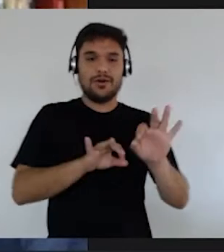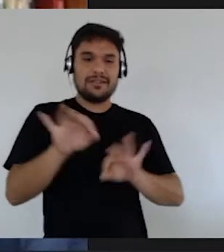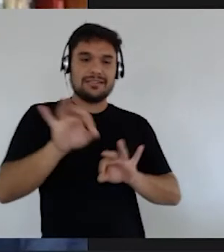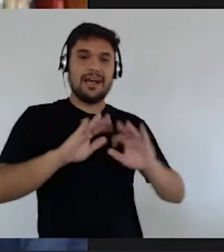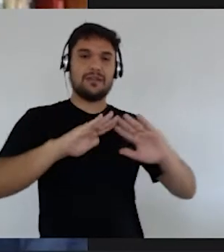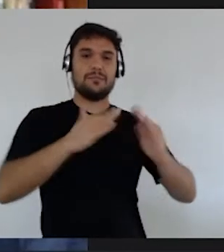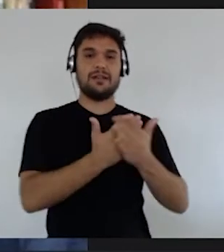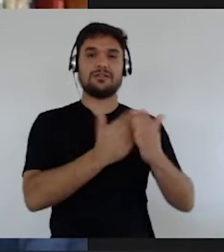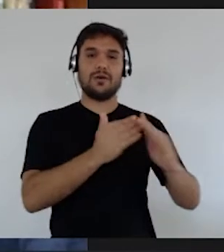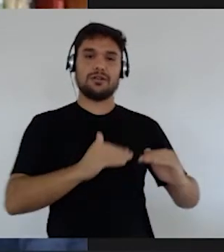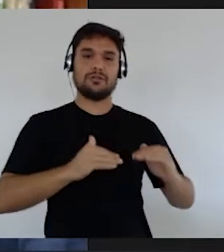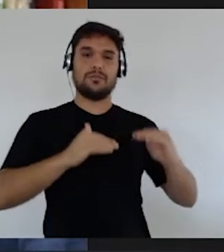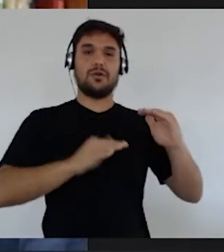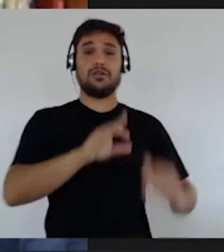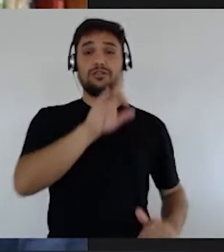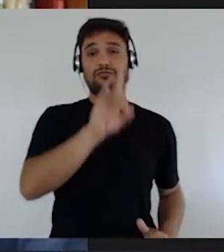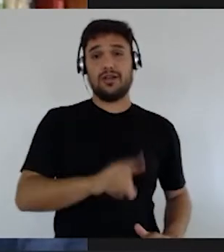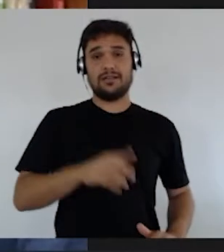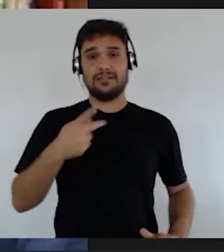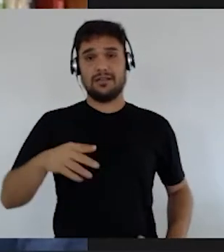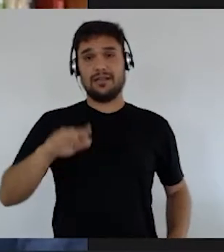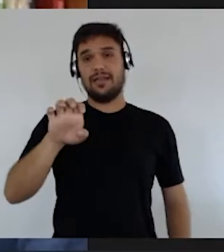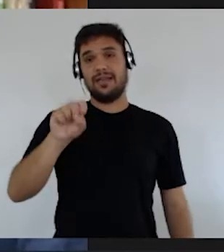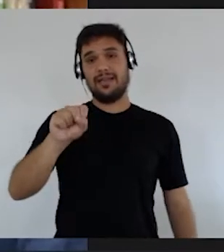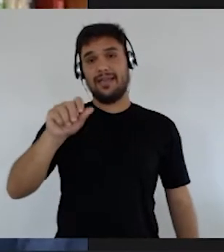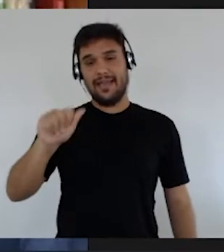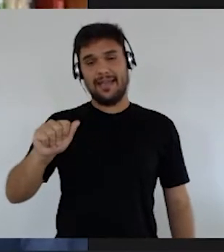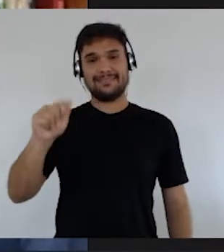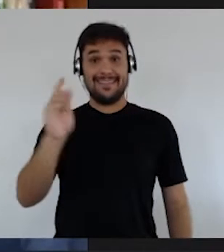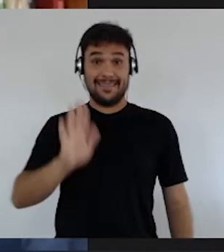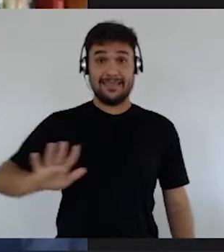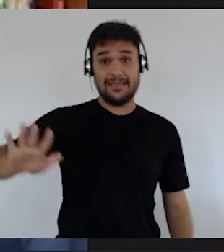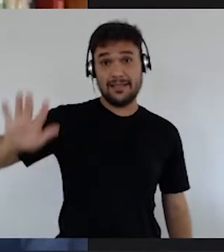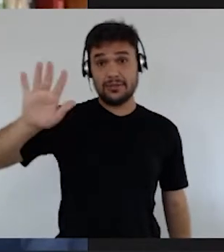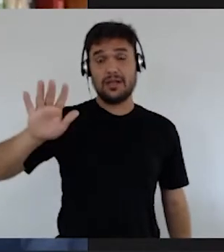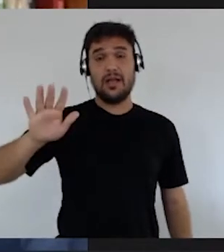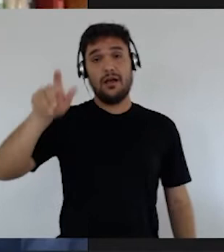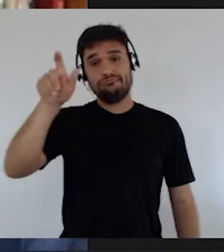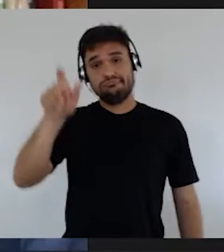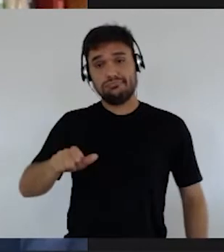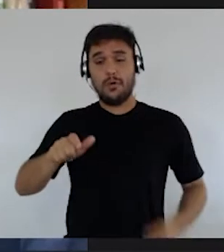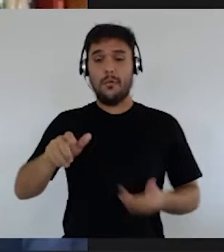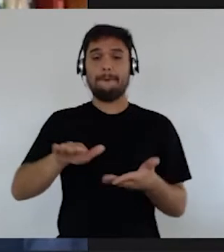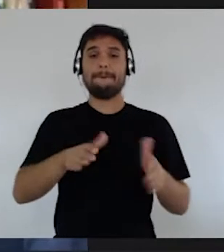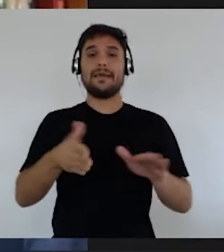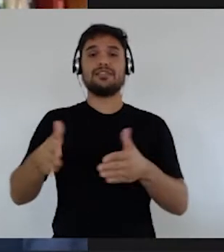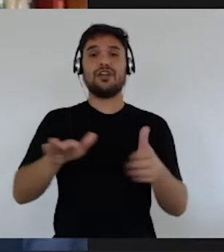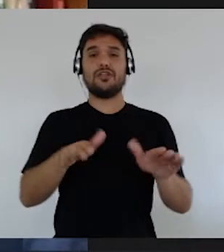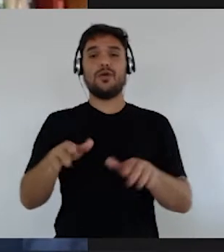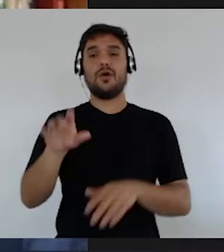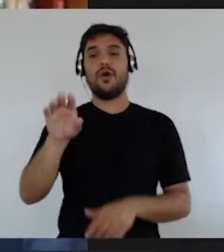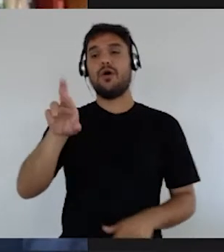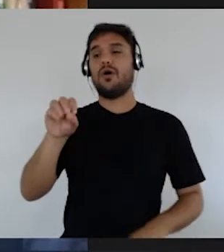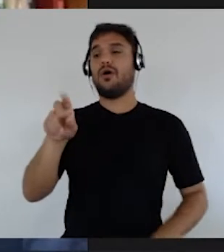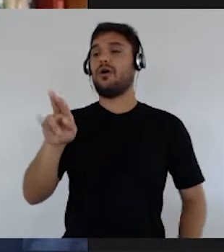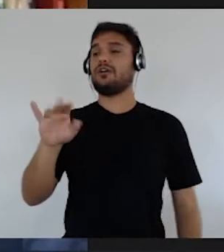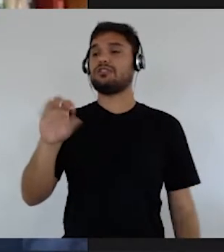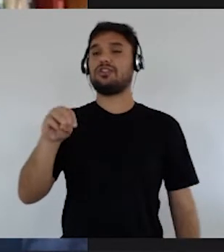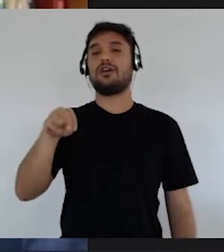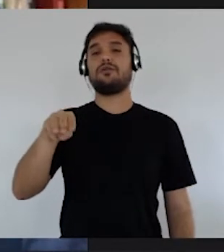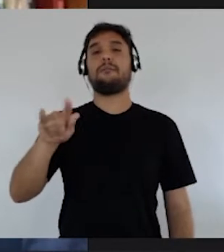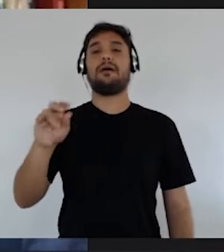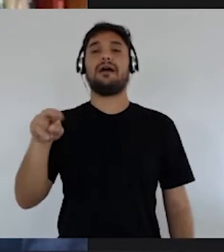Escola Superior da Advocacia Nacional, a ESA Nacional, na pessoa do nosso mediador, Dr. Rogério Magnus